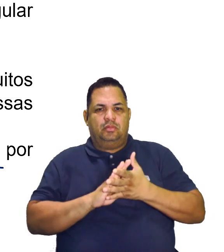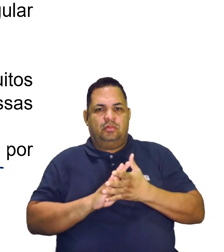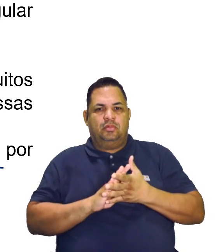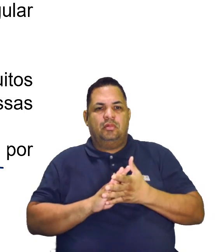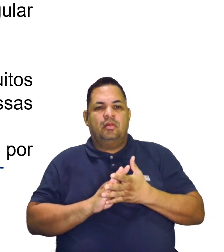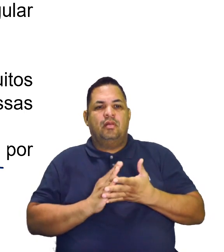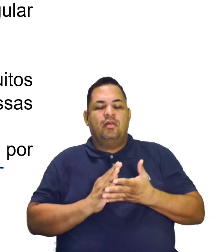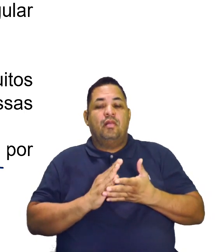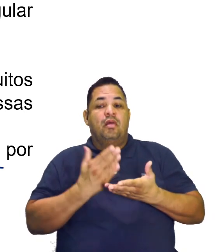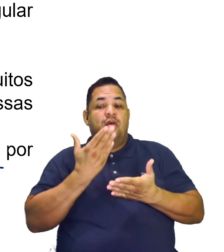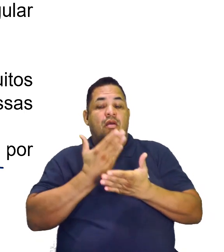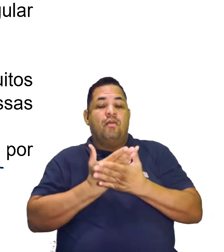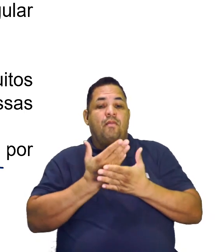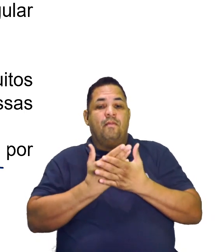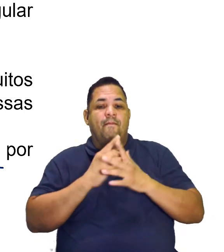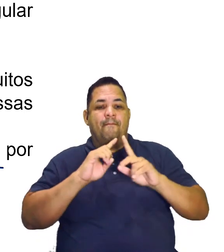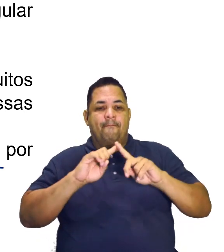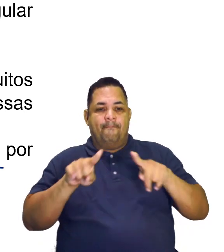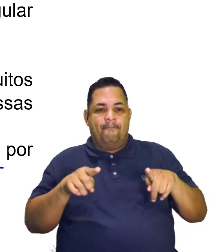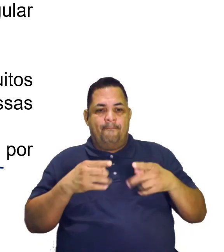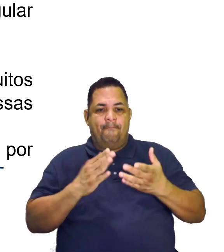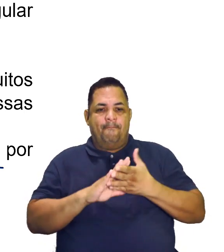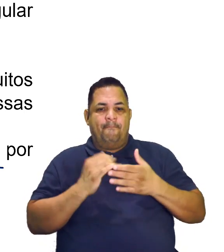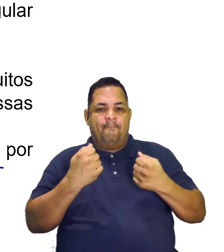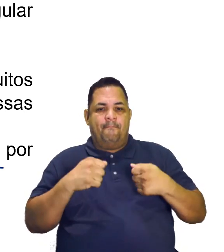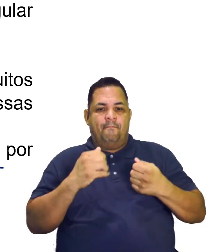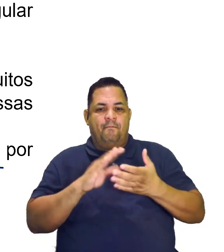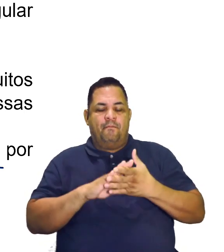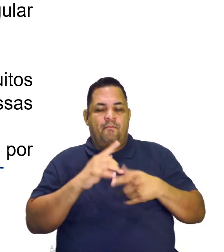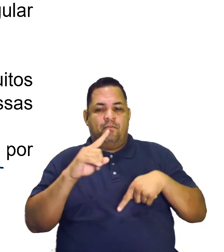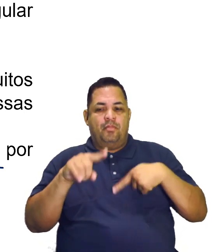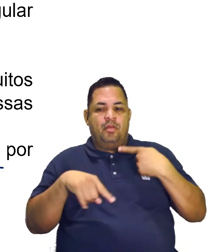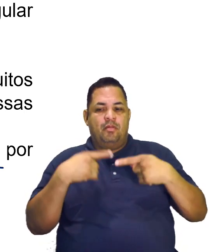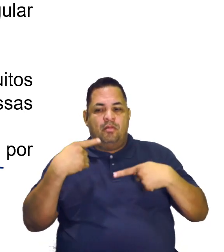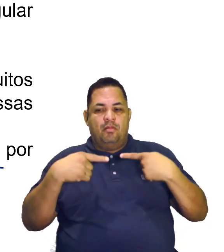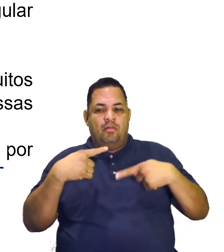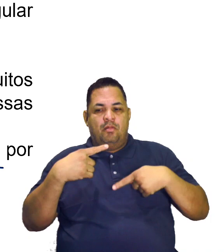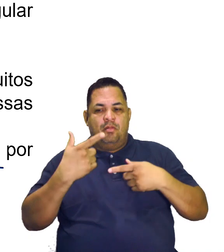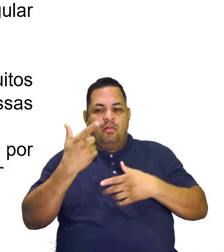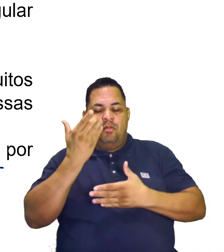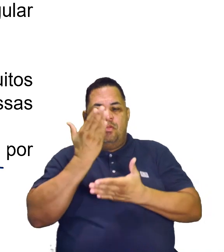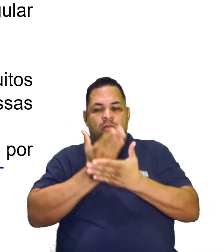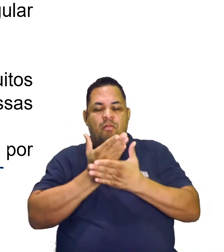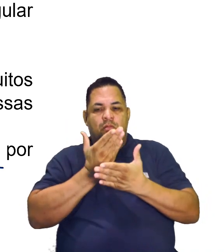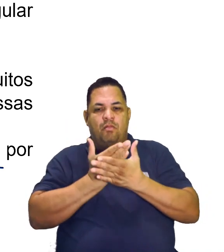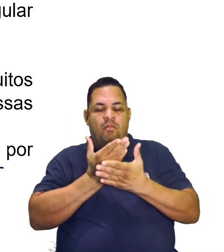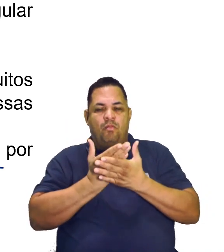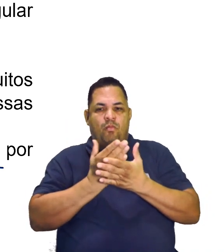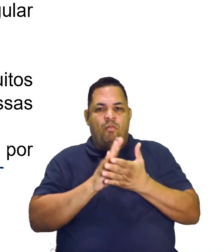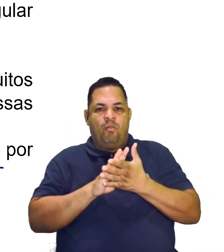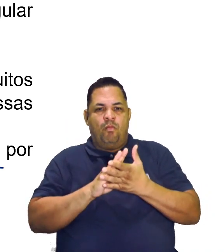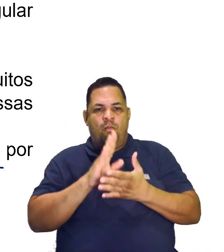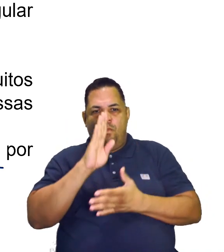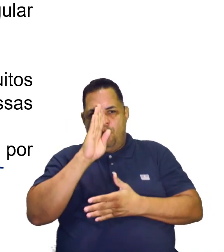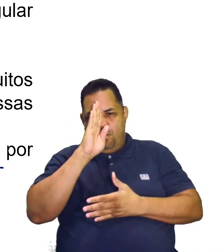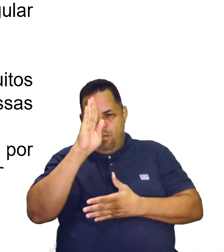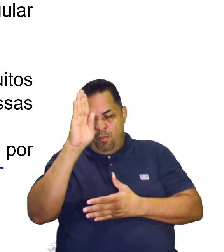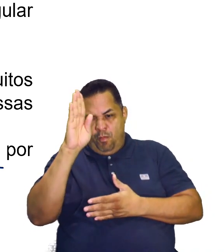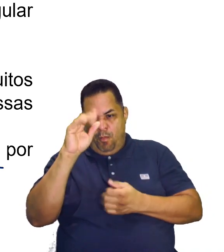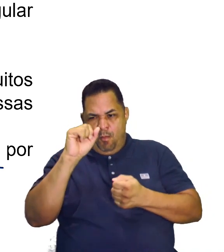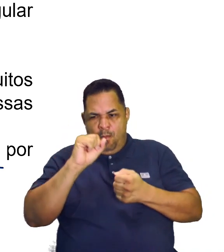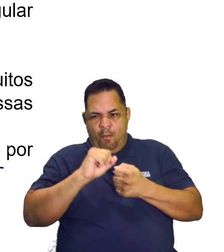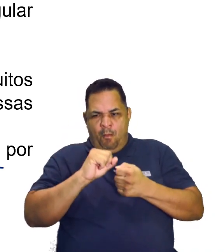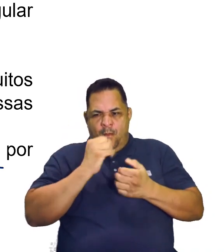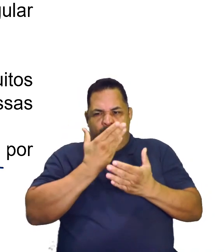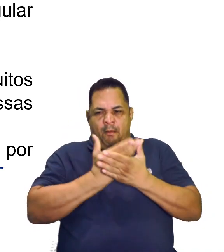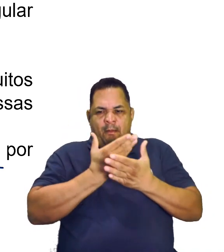dessa questão na aula, mas poderemos estar discutindo em outras, né? Em algumas aulas, somente nós fizemos discussões na